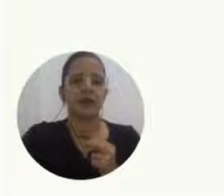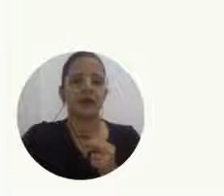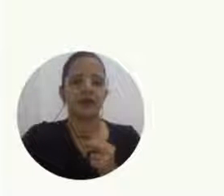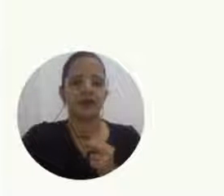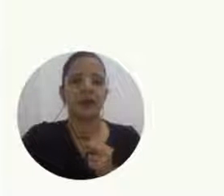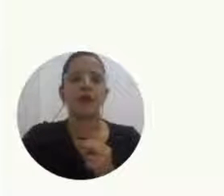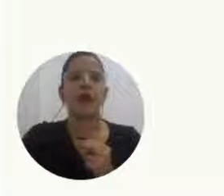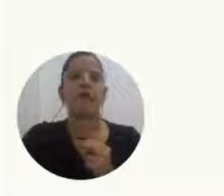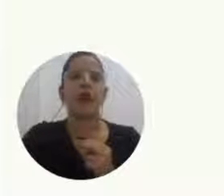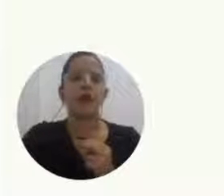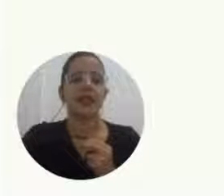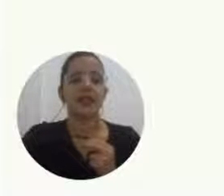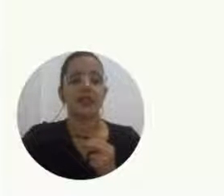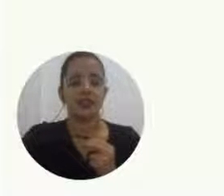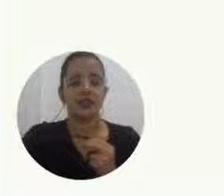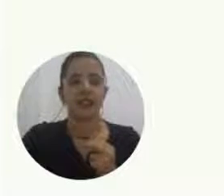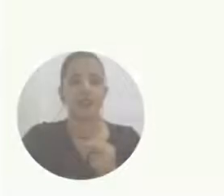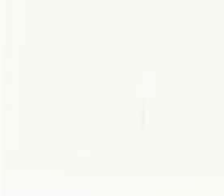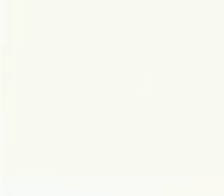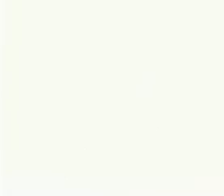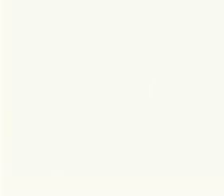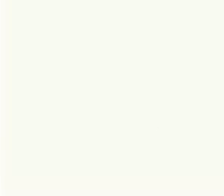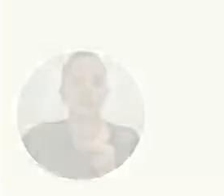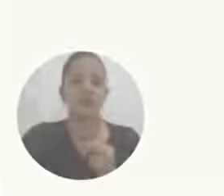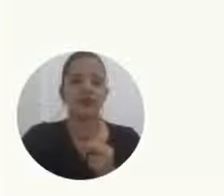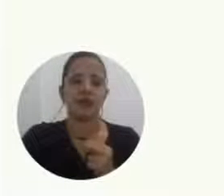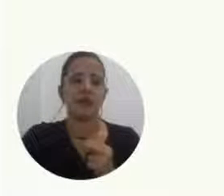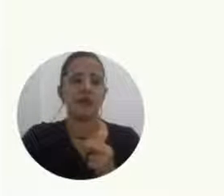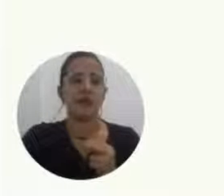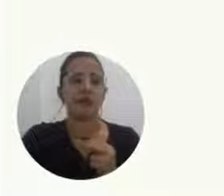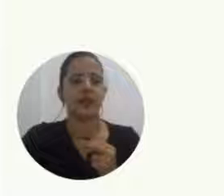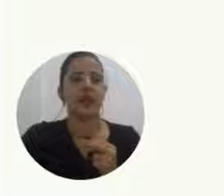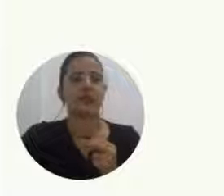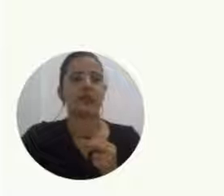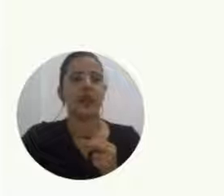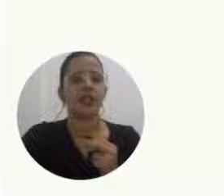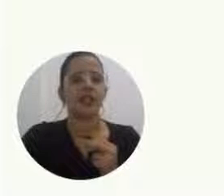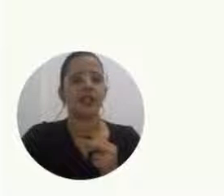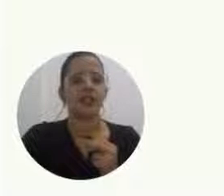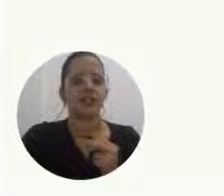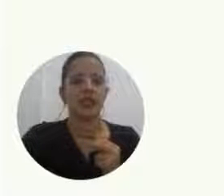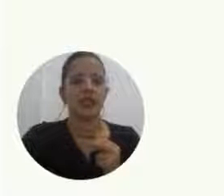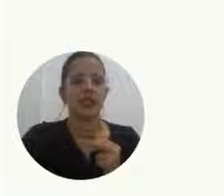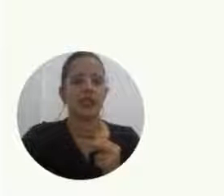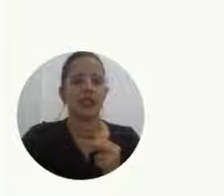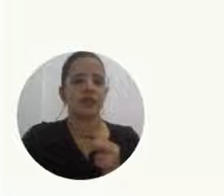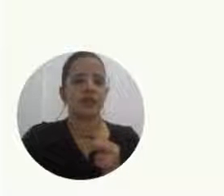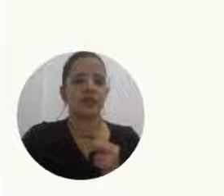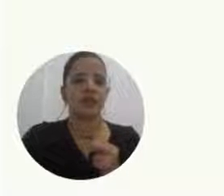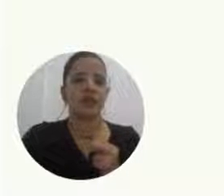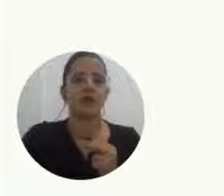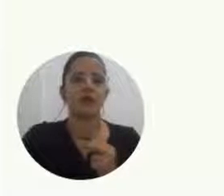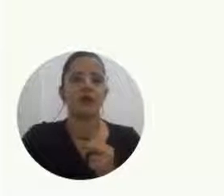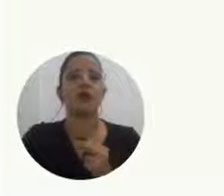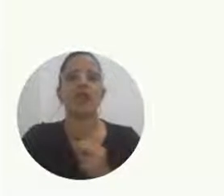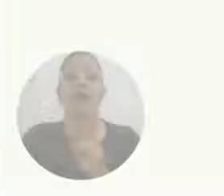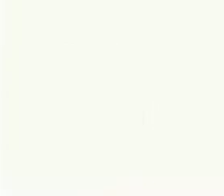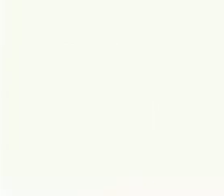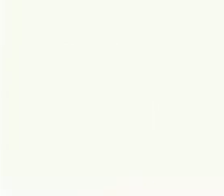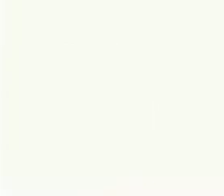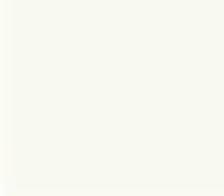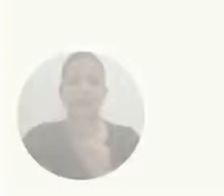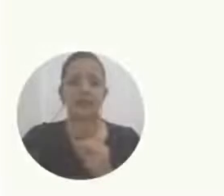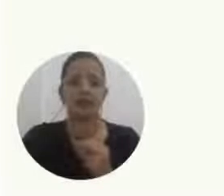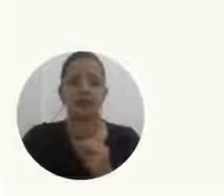boas práticas para o consumo de água? Cerca de 90% responderam que sim. Você acha importante a adoção de boas práticas para o consumo